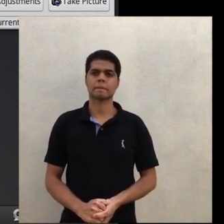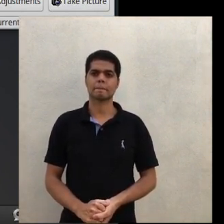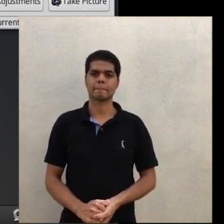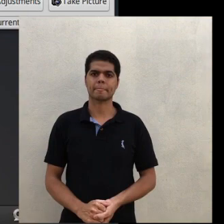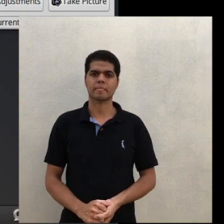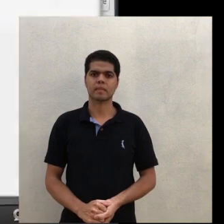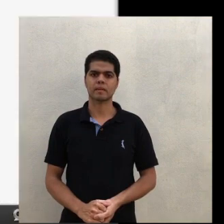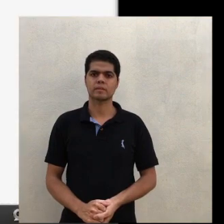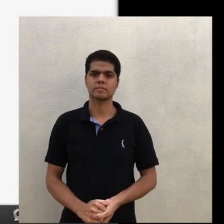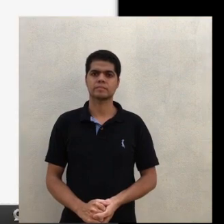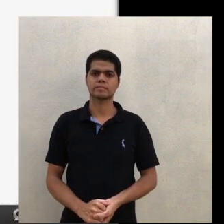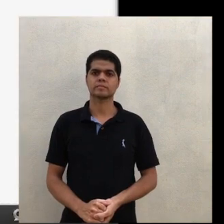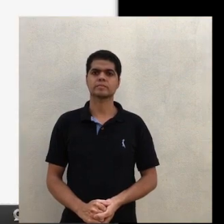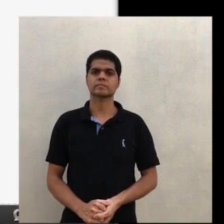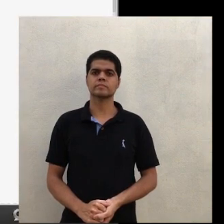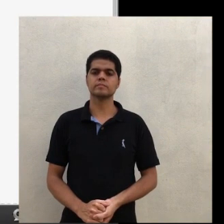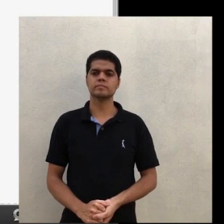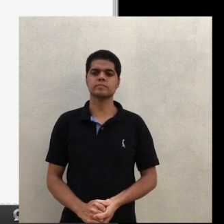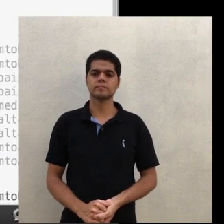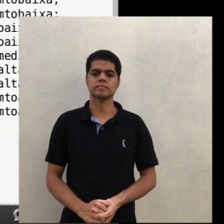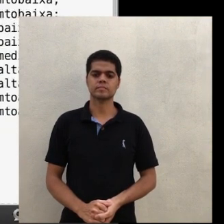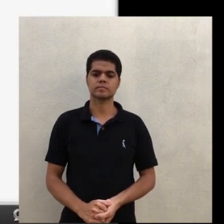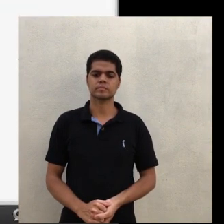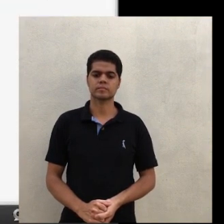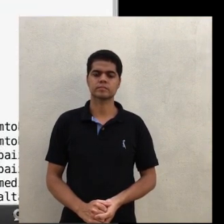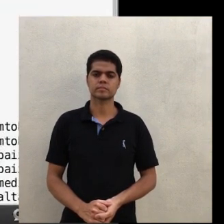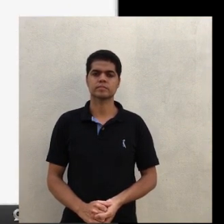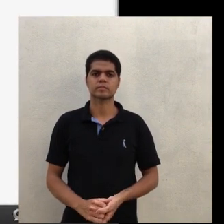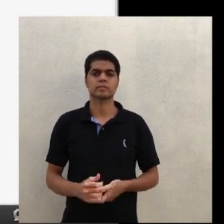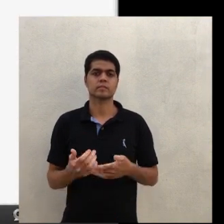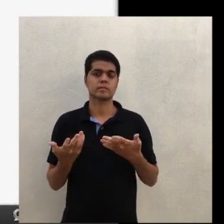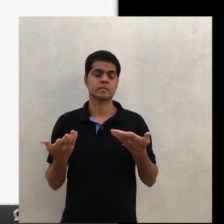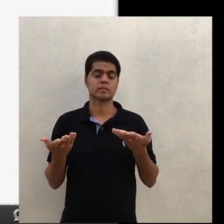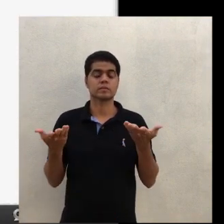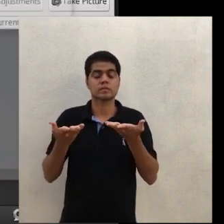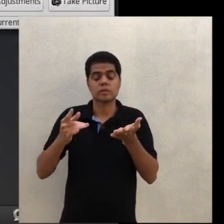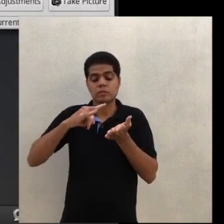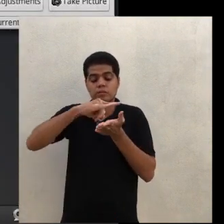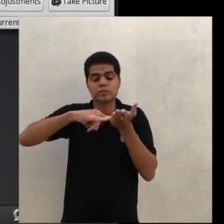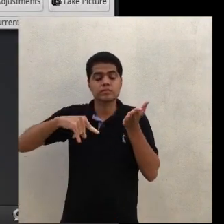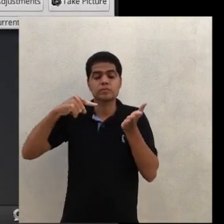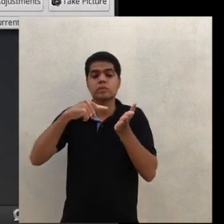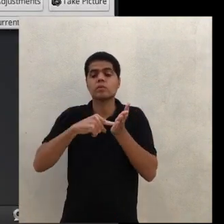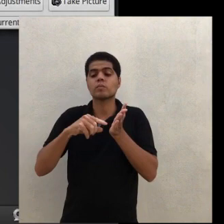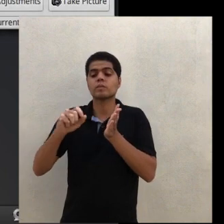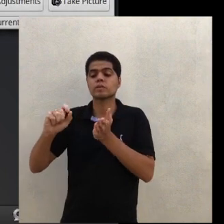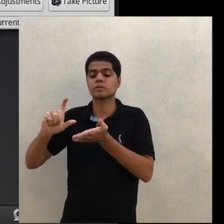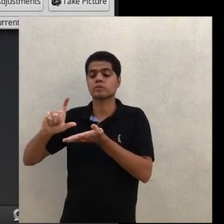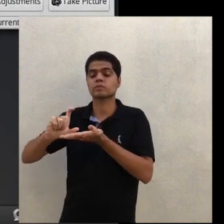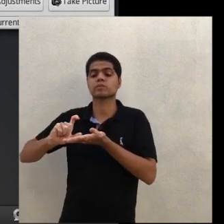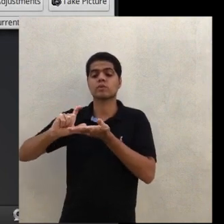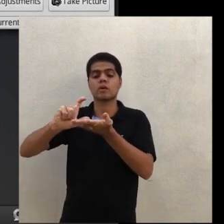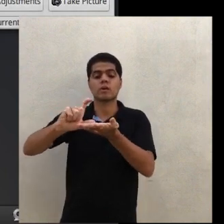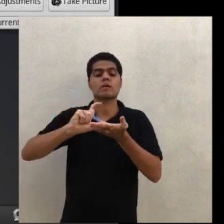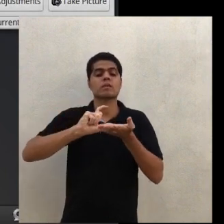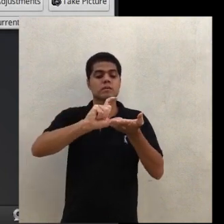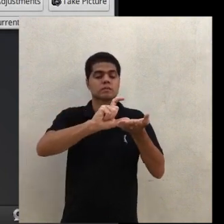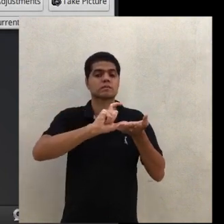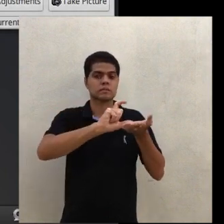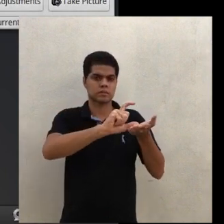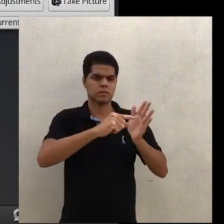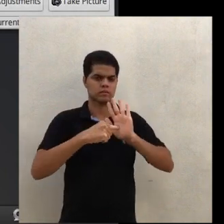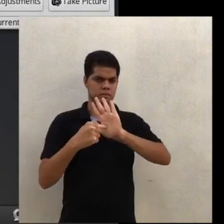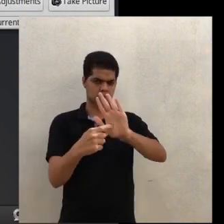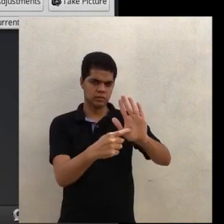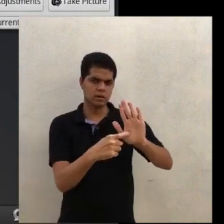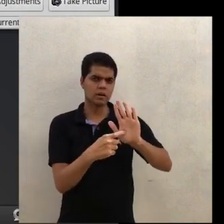esse documento gratificação aqui, é o que você vai mostrar para o software? E onde que você conseguiu esse software? Bom, você vai entrar na